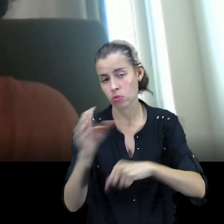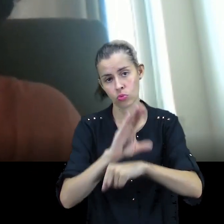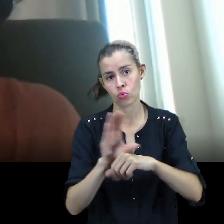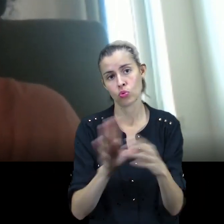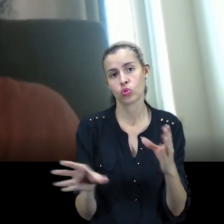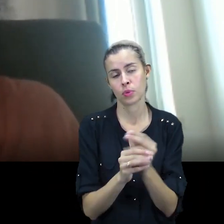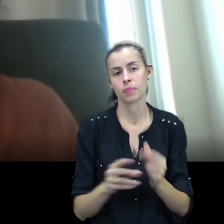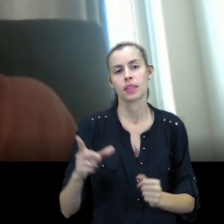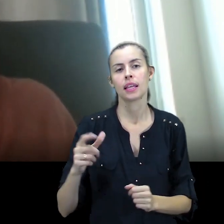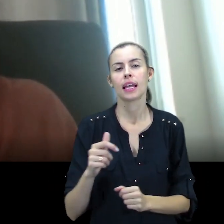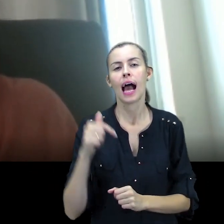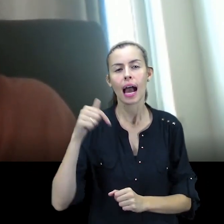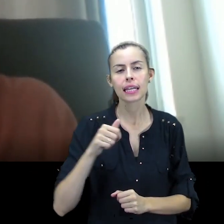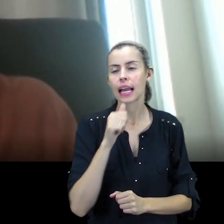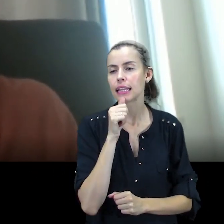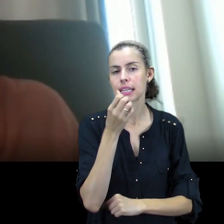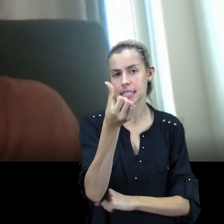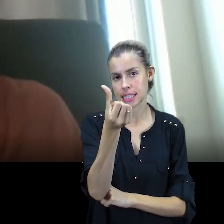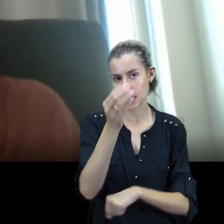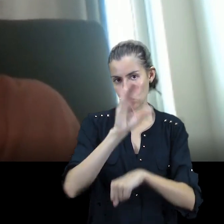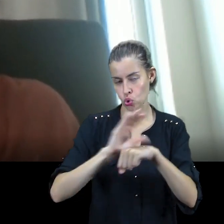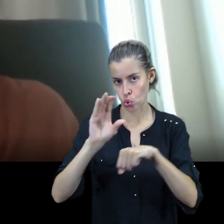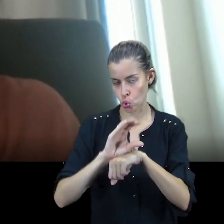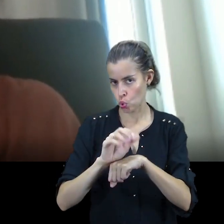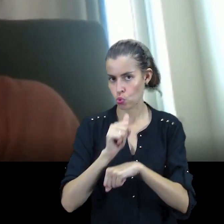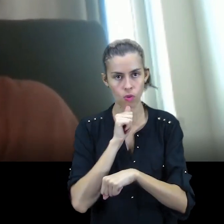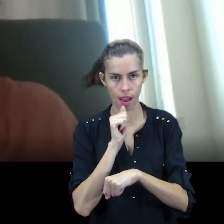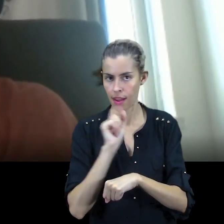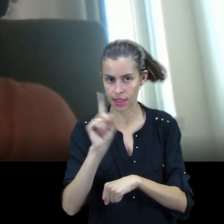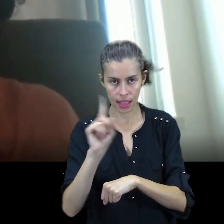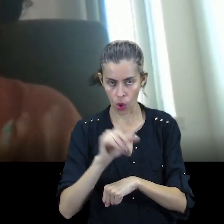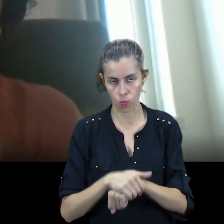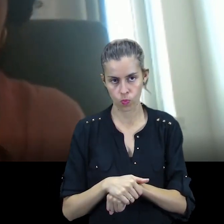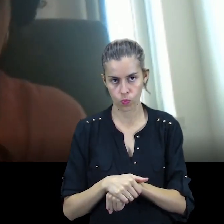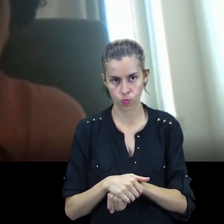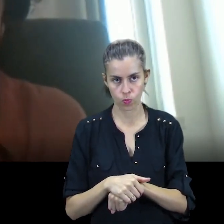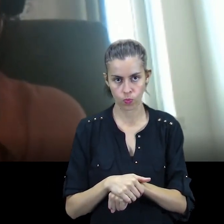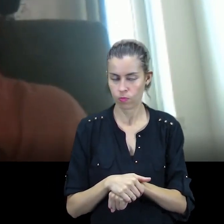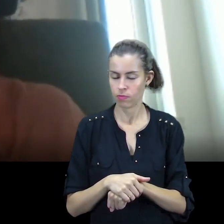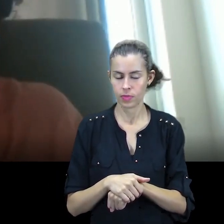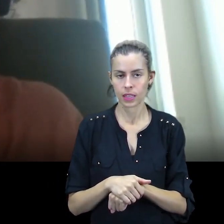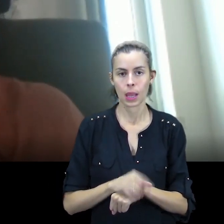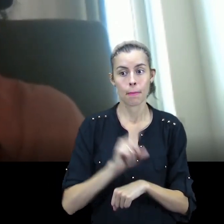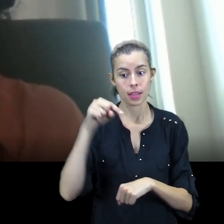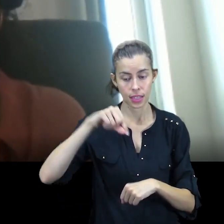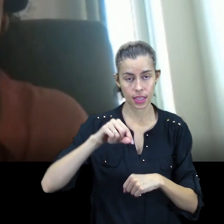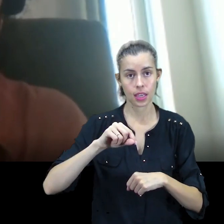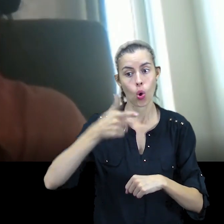102 cursos da UFBA já estão com o processo ou já finalizado